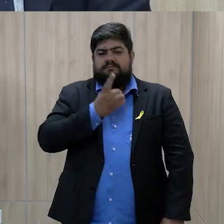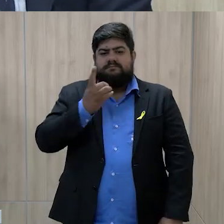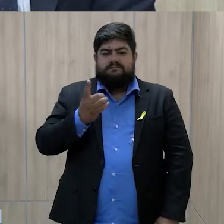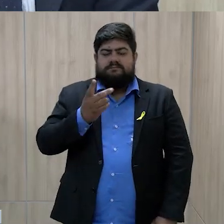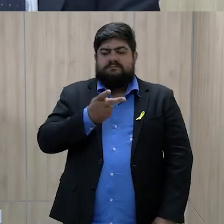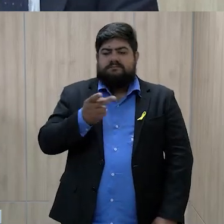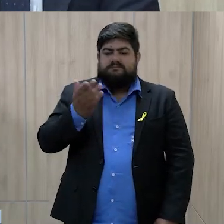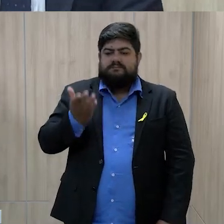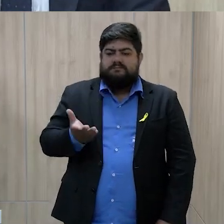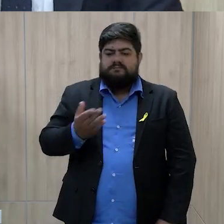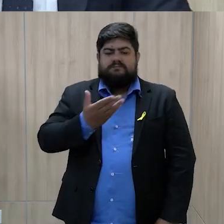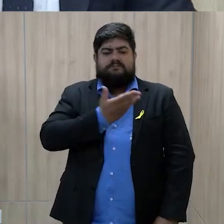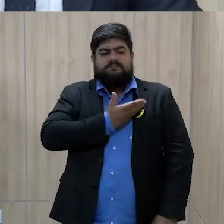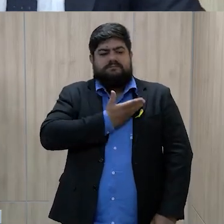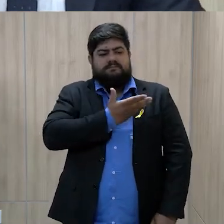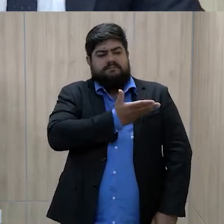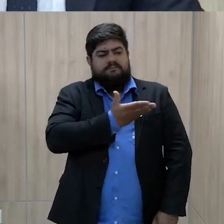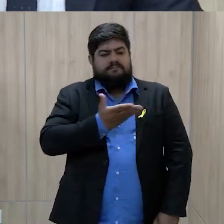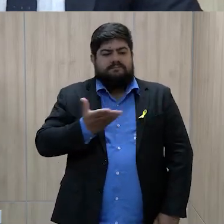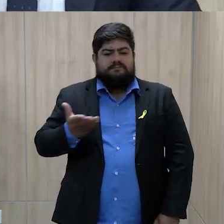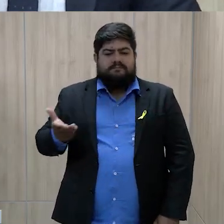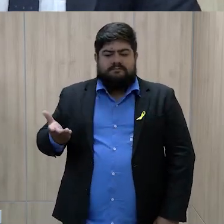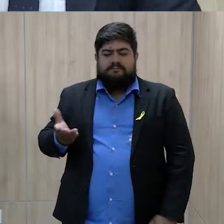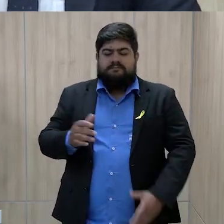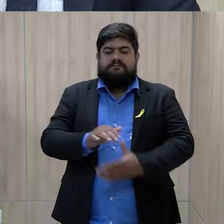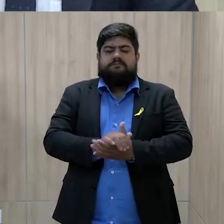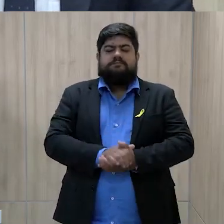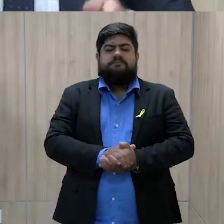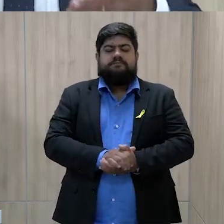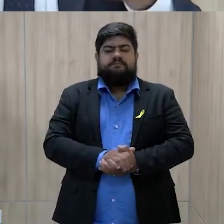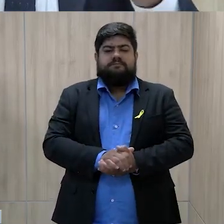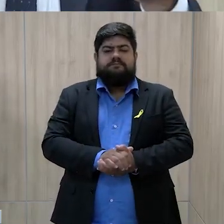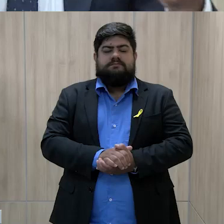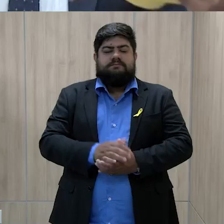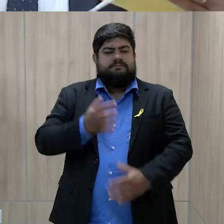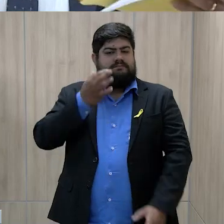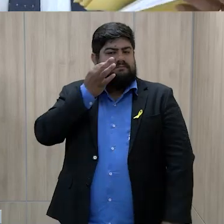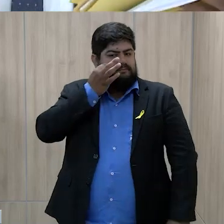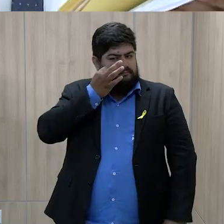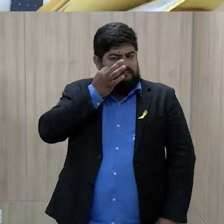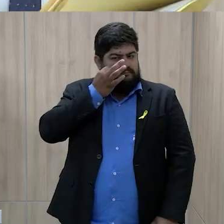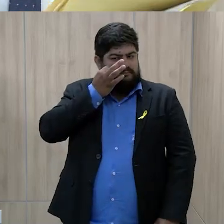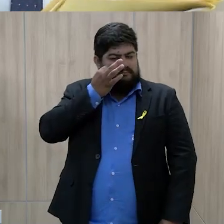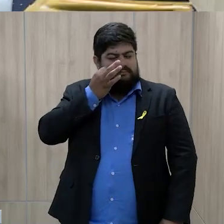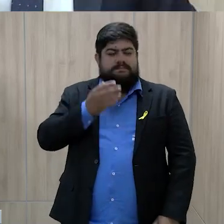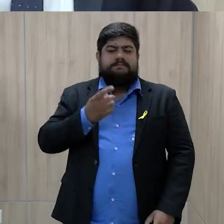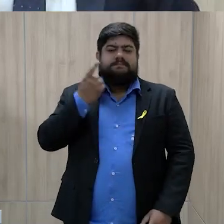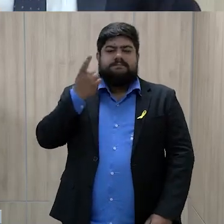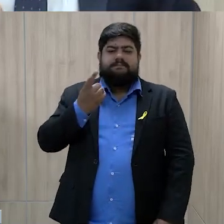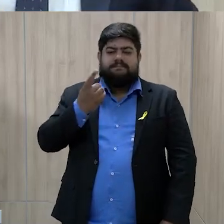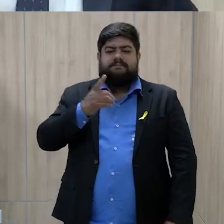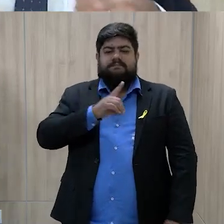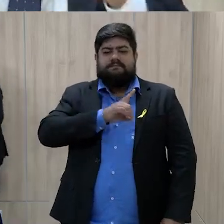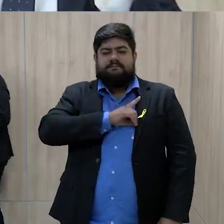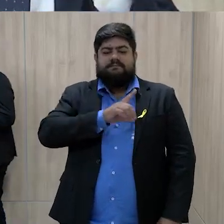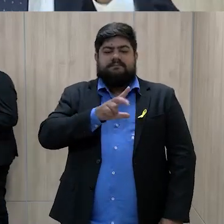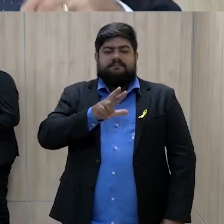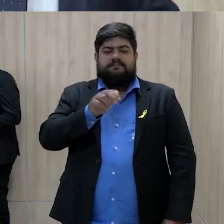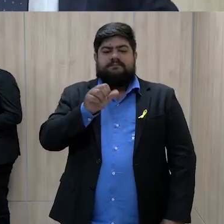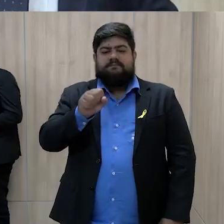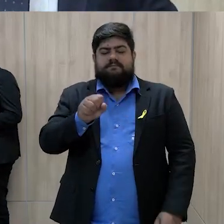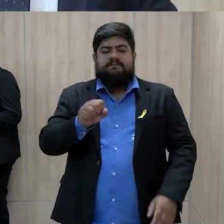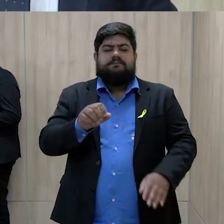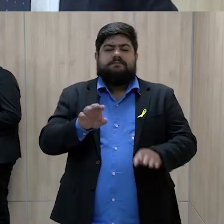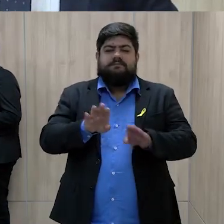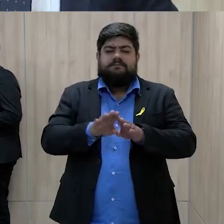Bom dia a todos senhor presidente nobres colegas aqui presentes de forma presencial Deputado